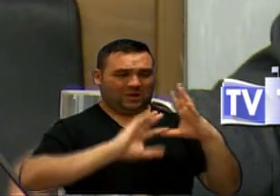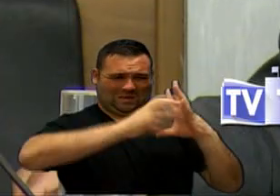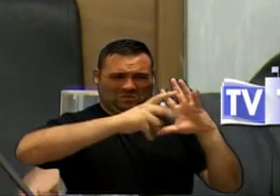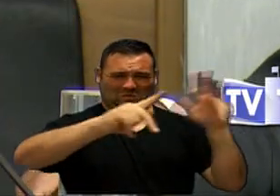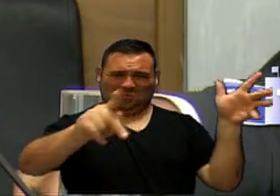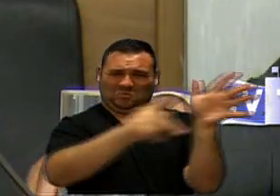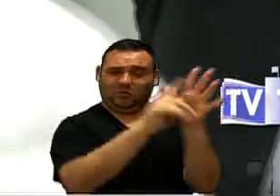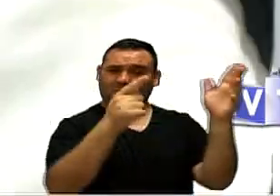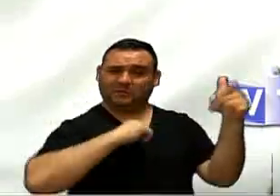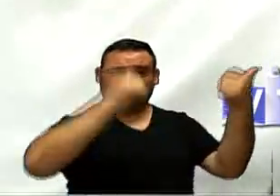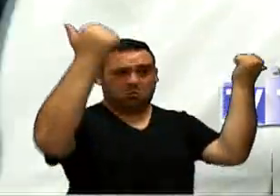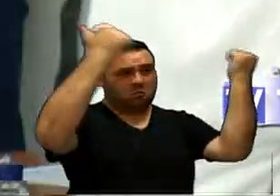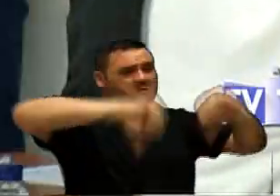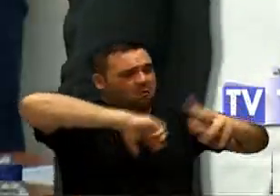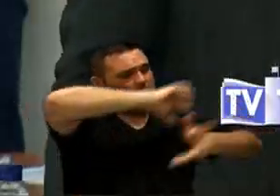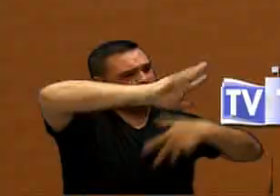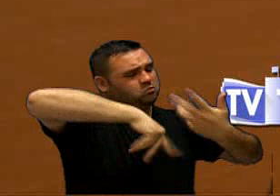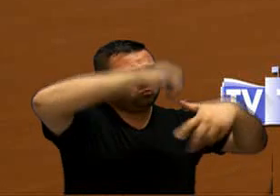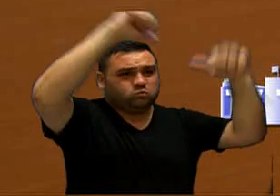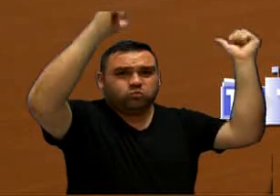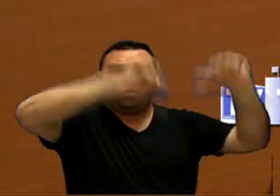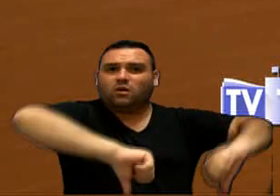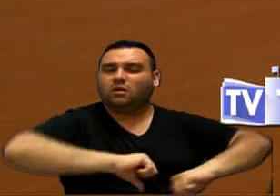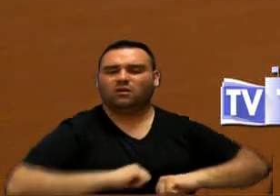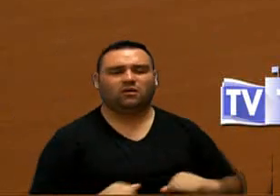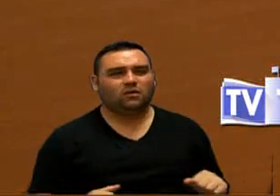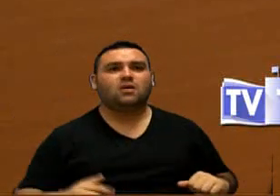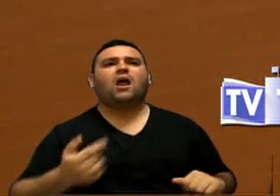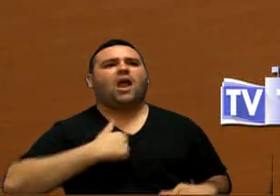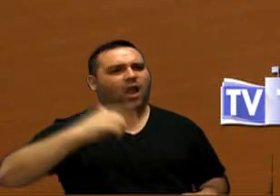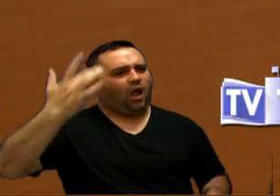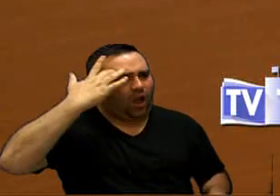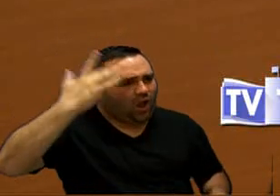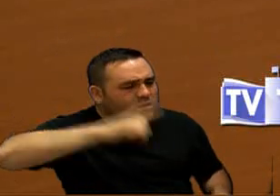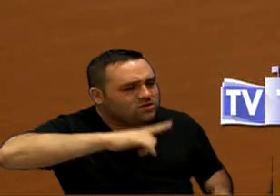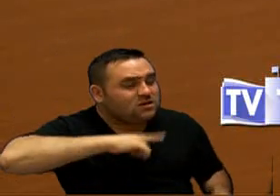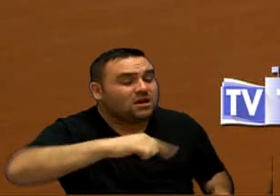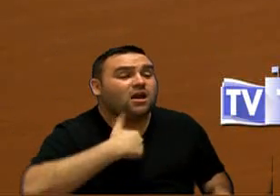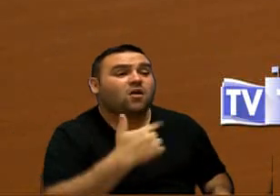mergulhou o país no mais profundo caos. Eu tenho capacidade,